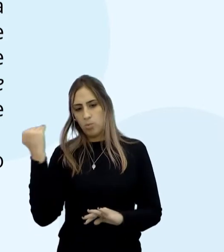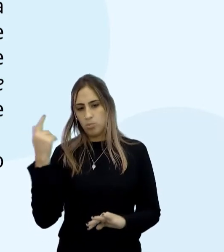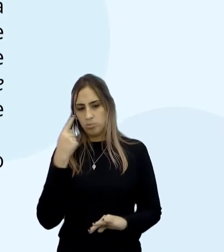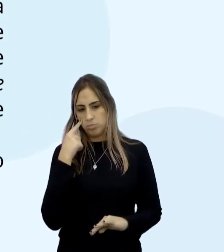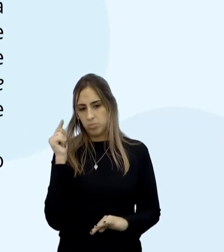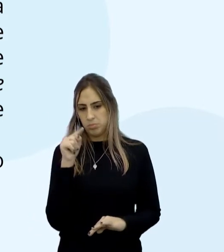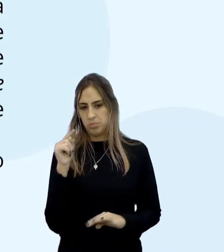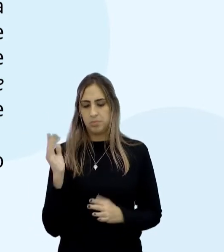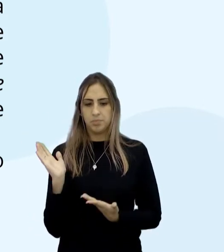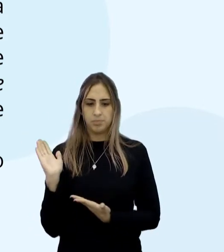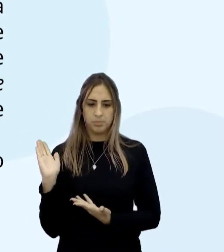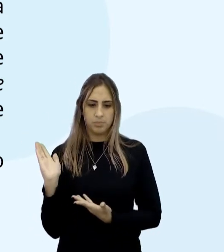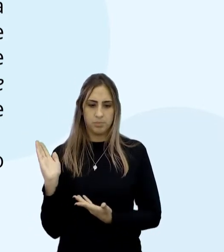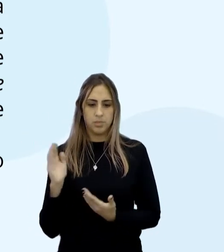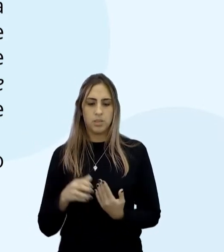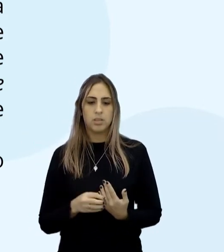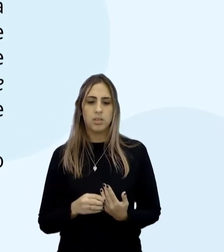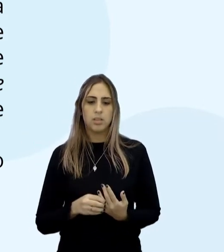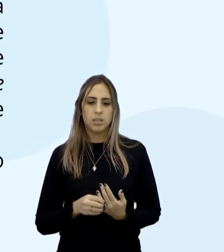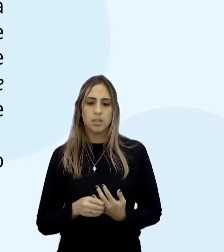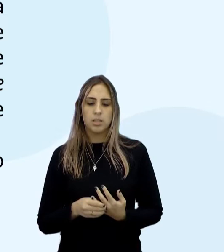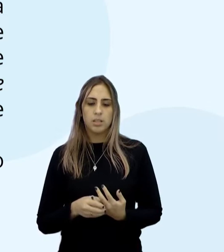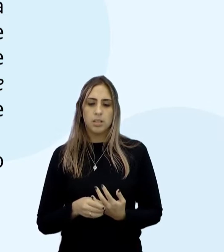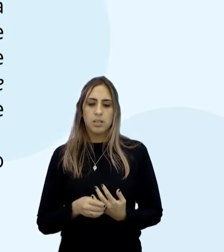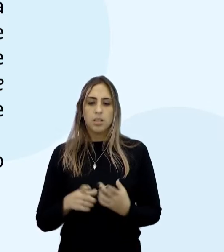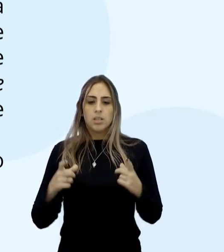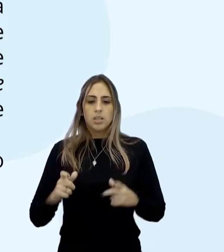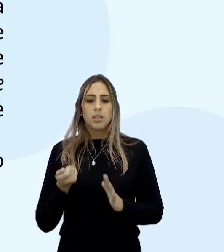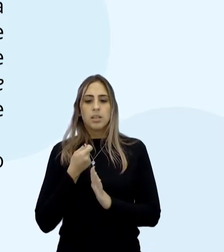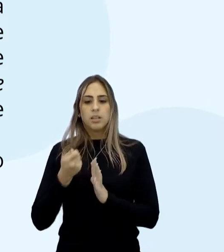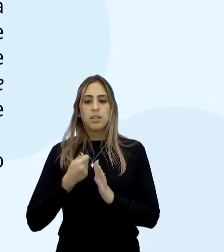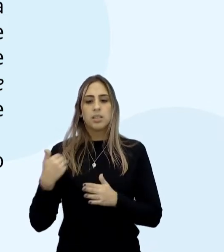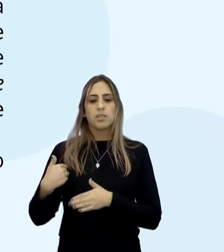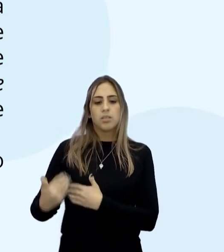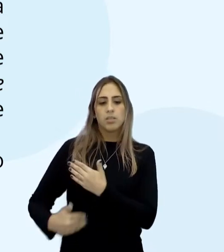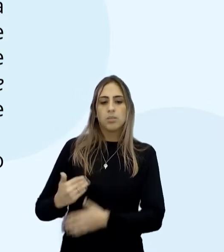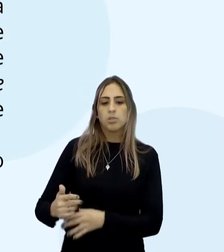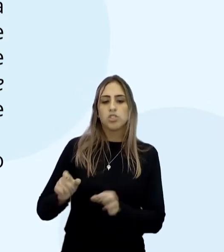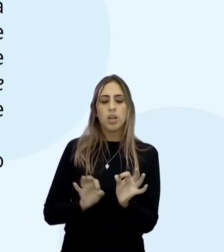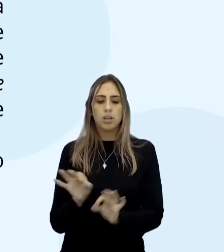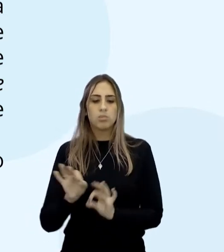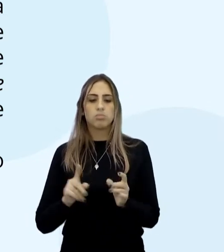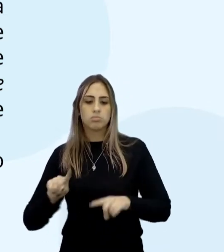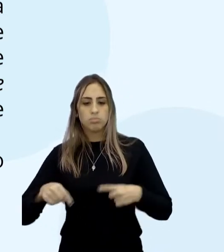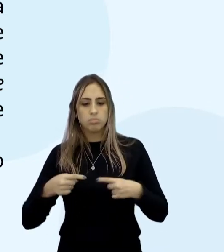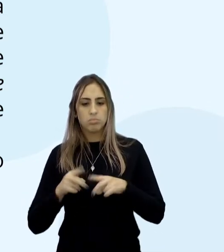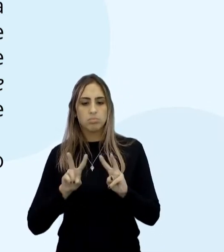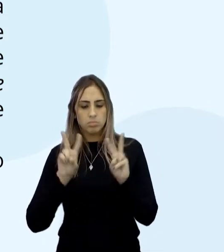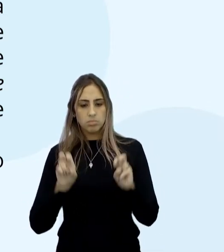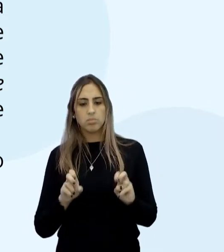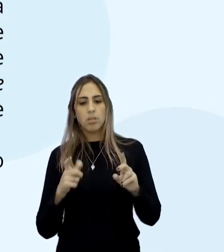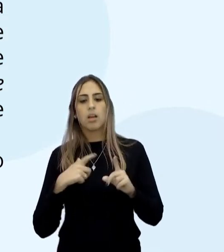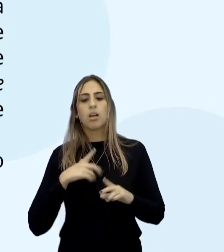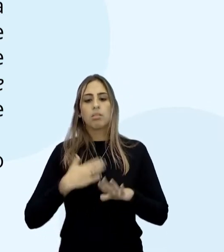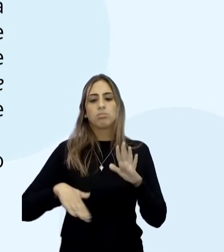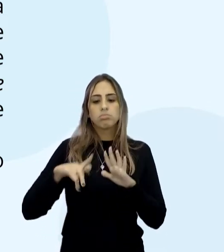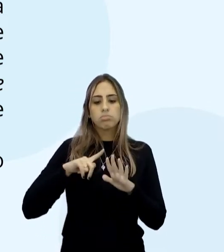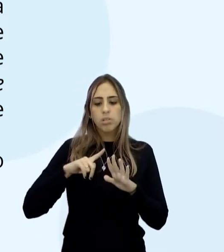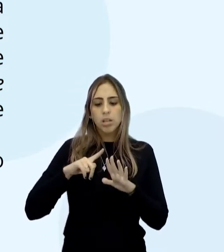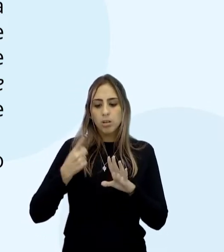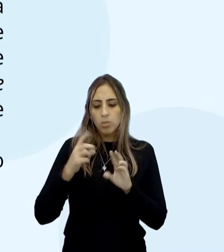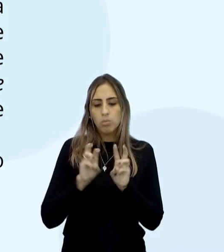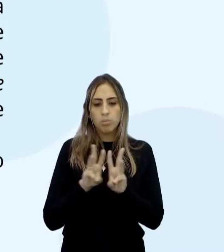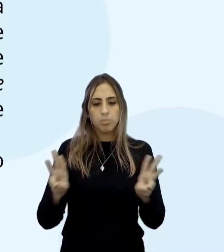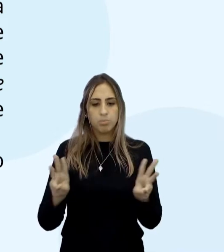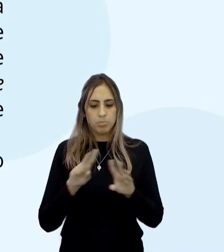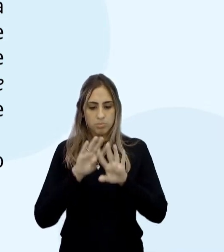questioncopyright.org. Assim, ai meu Deus, eu tenho pavor do inglês. Onde escreve e desenvolve projetos ligados ao tema, além de ter um